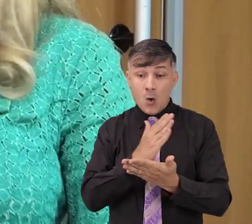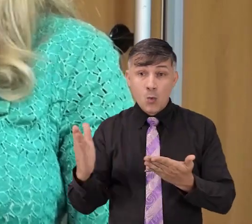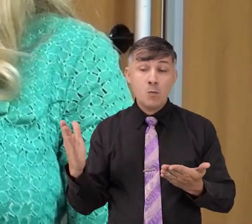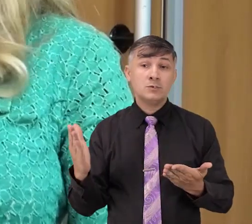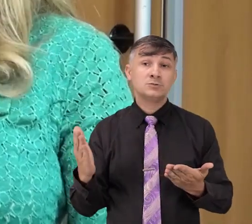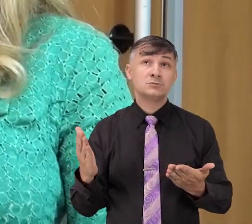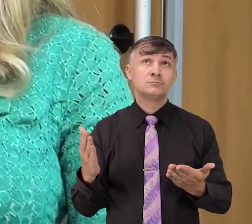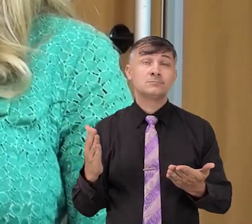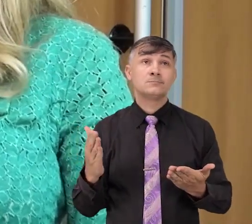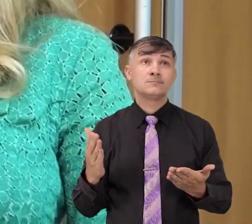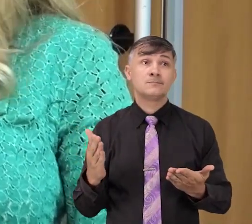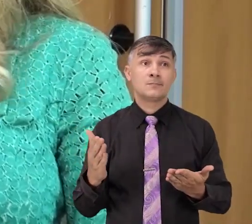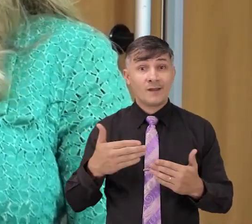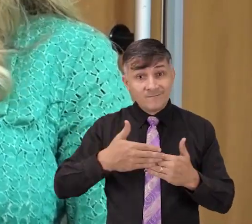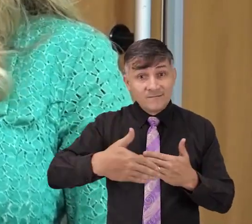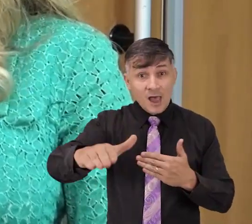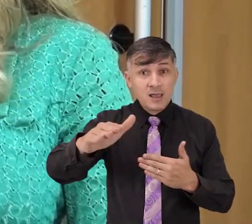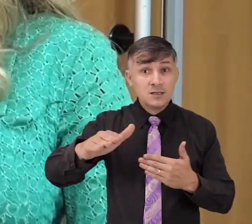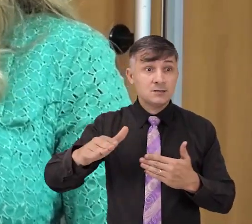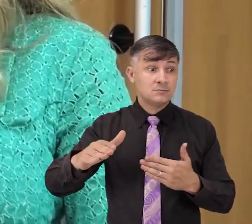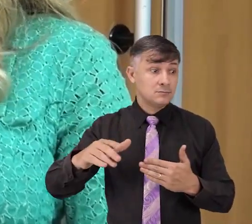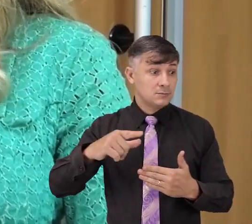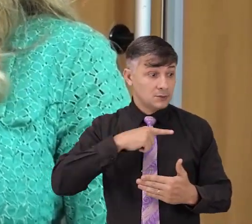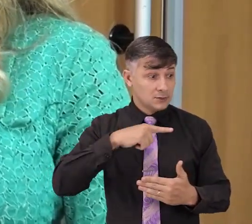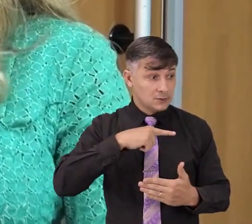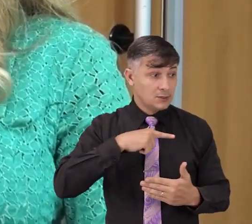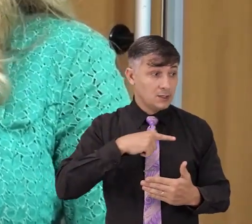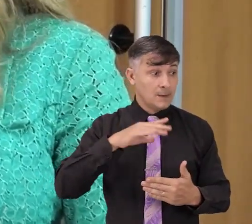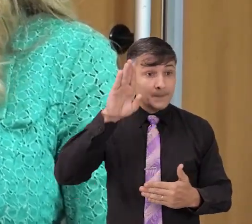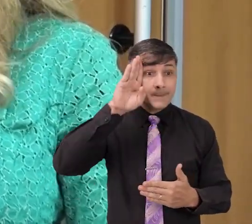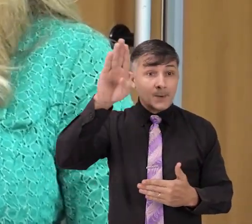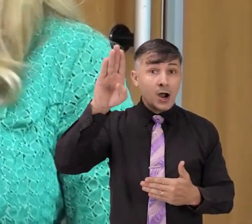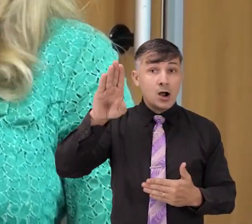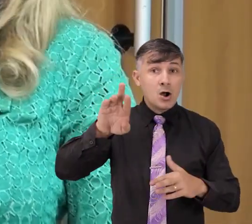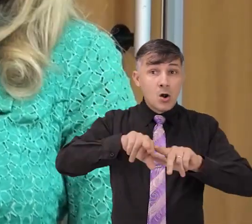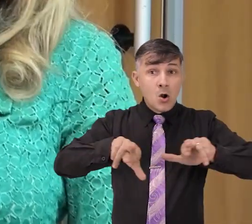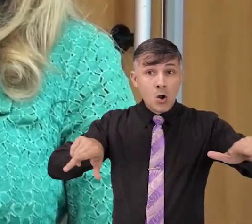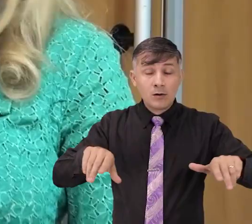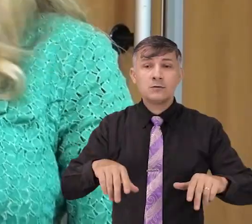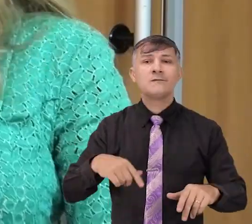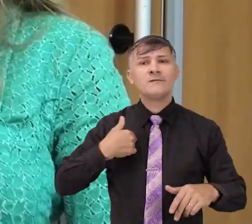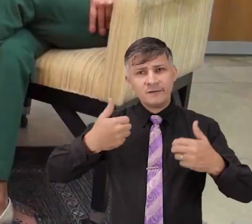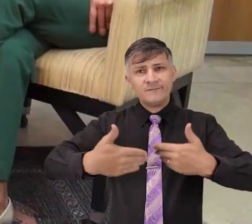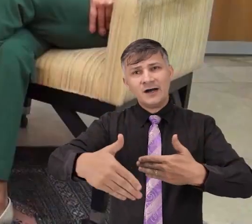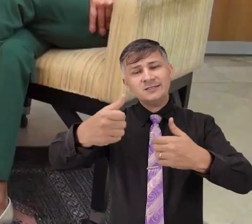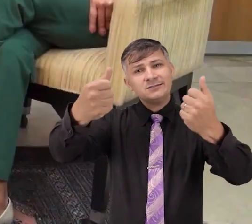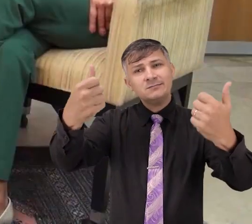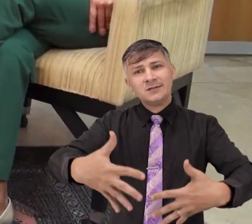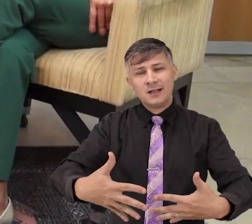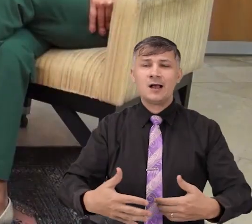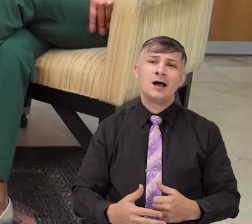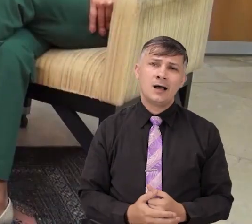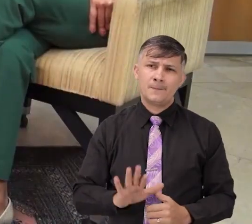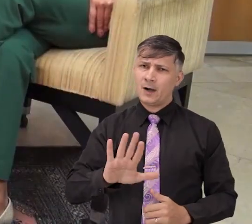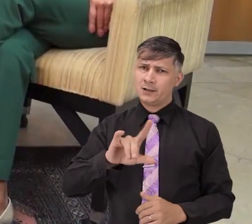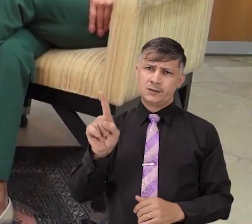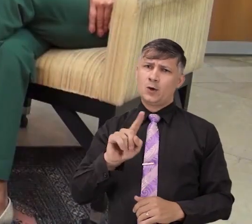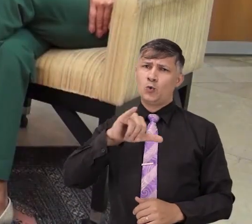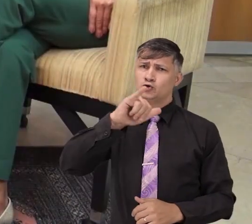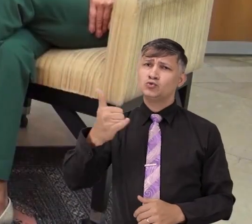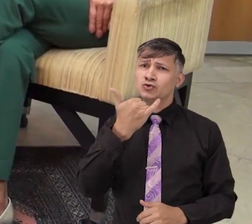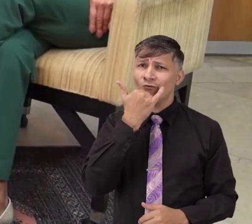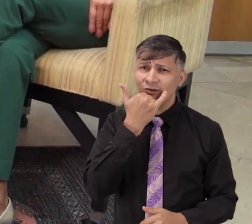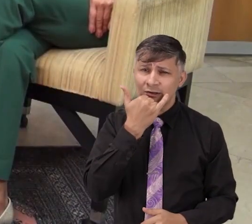enfim, que tem fundamento, assim, explica, mas não justifica, né, justificáveis, né, na